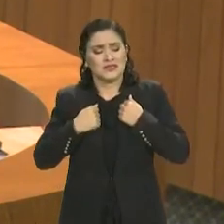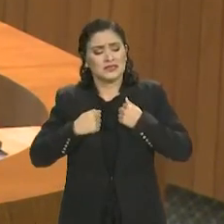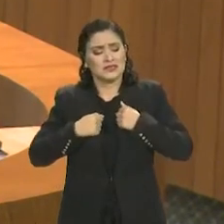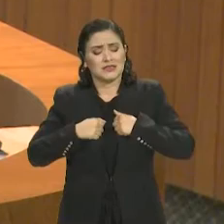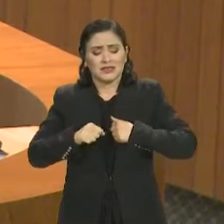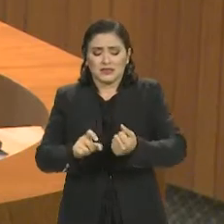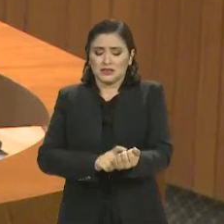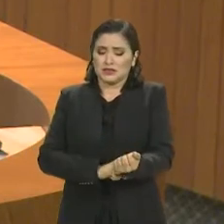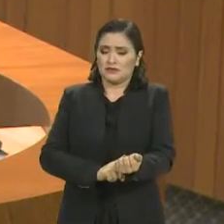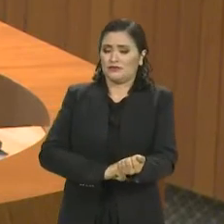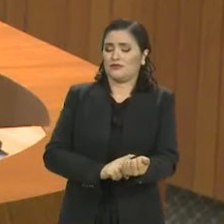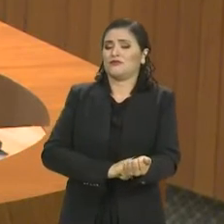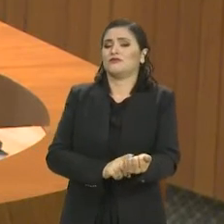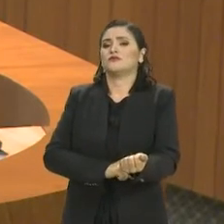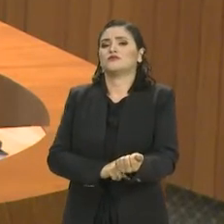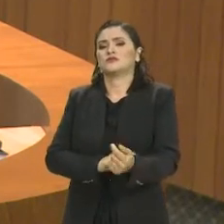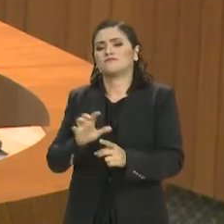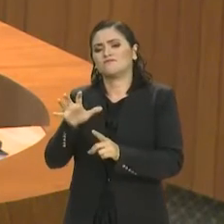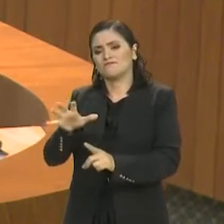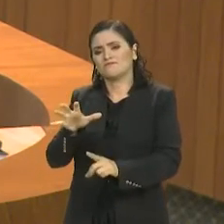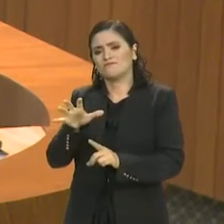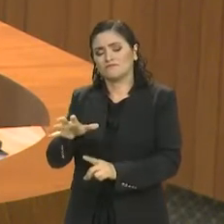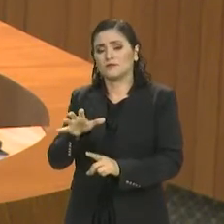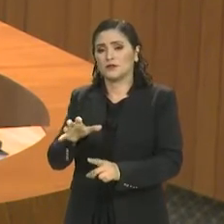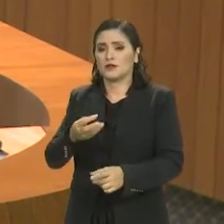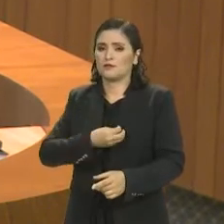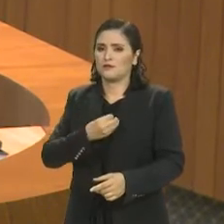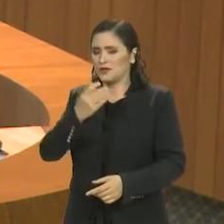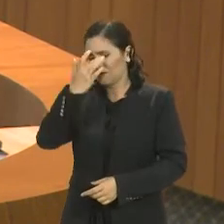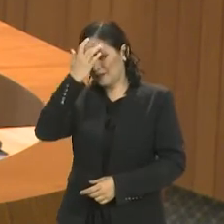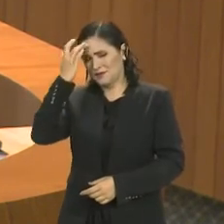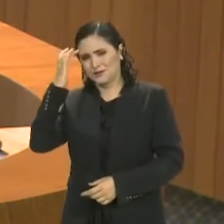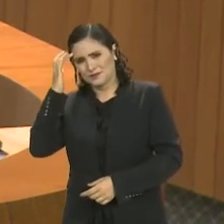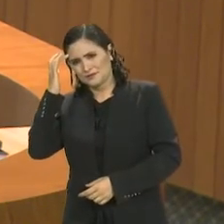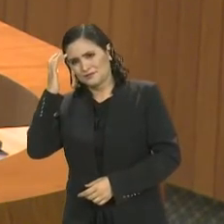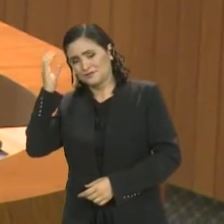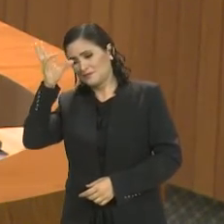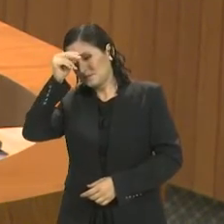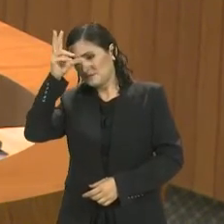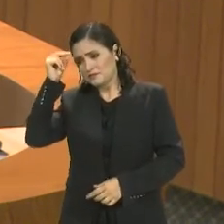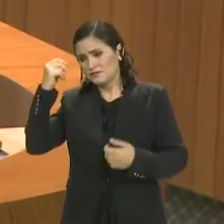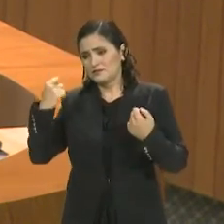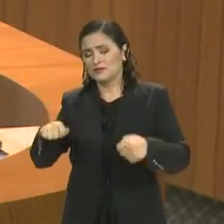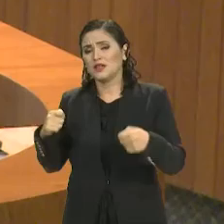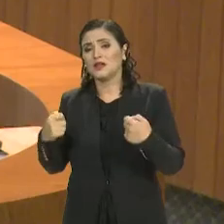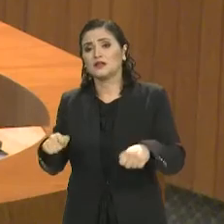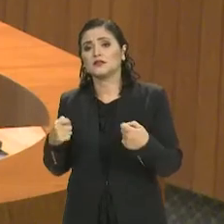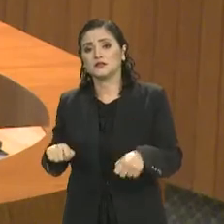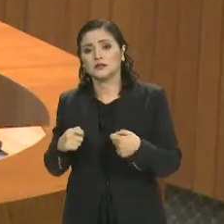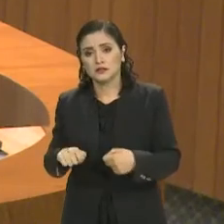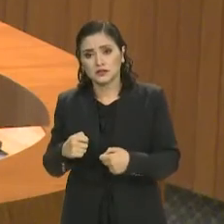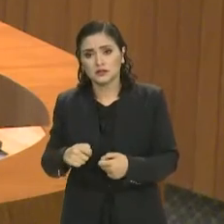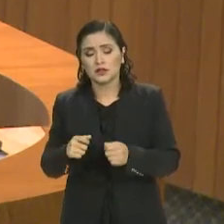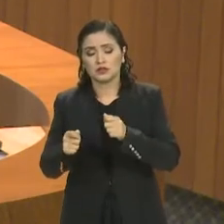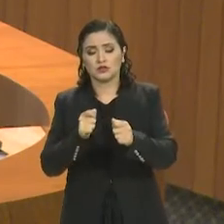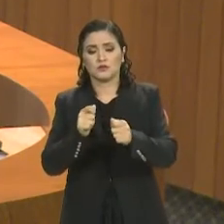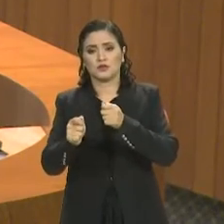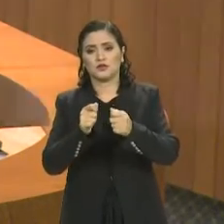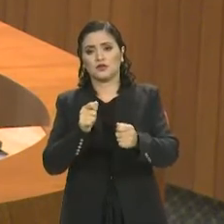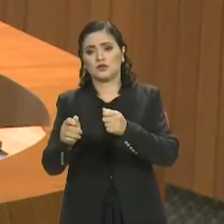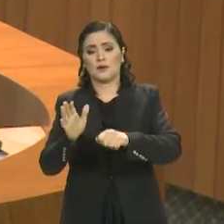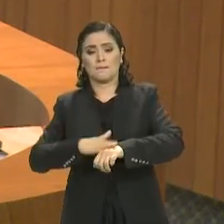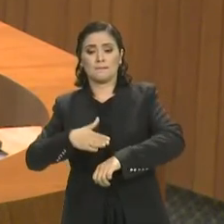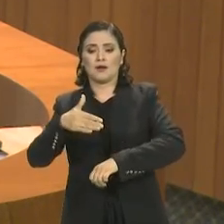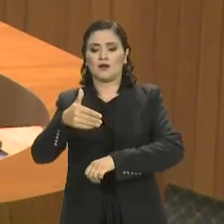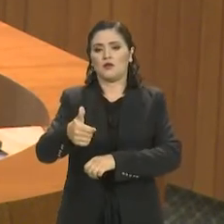que termina impactando a vida das pessoas em múltiplas dimensões. A prefeitura precisa profissionalizar a gestão da SMTT.